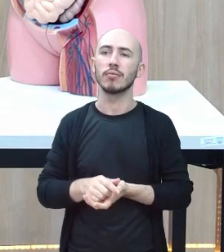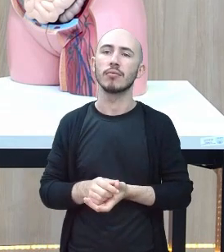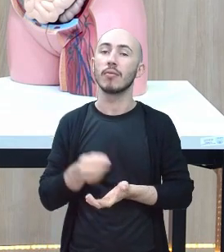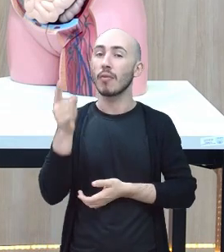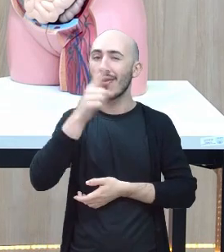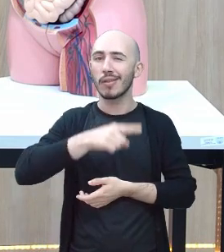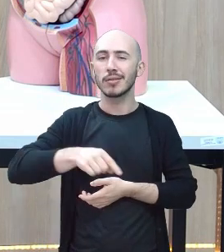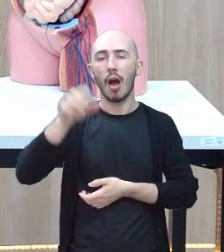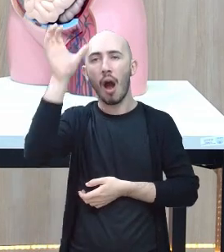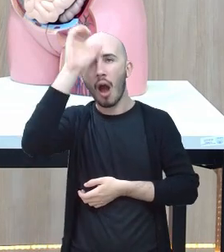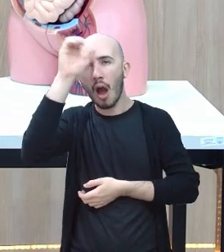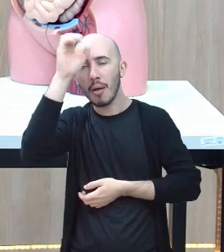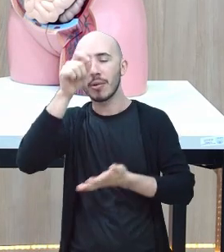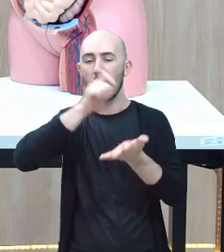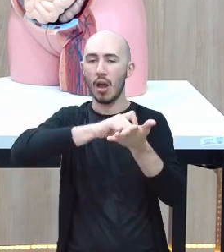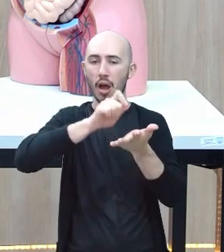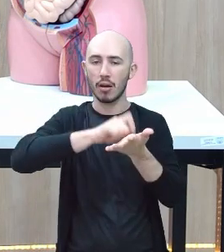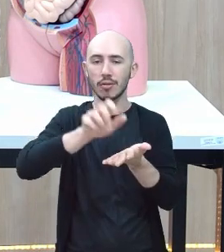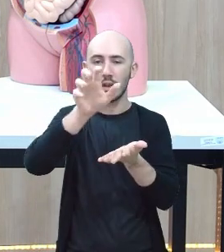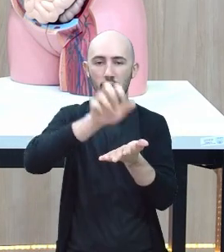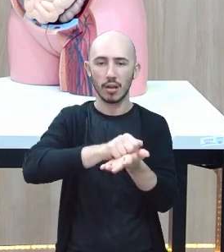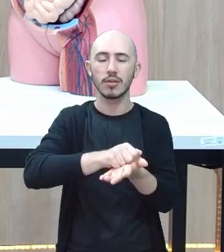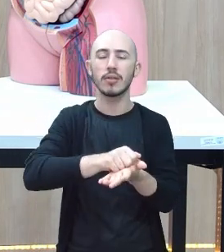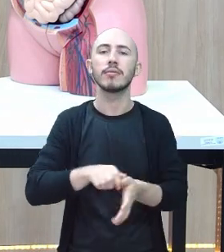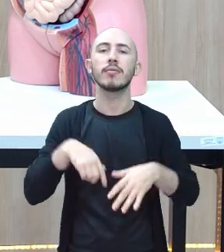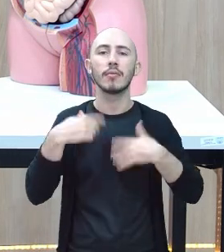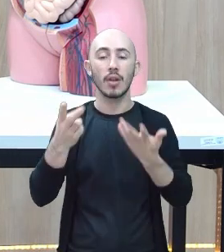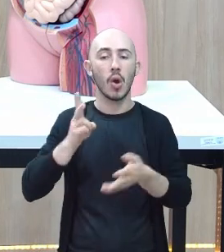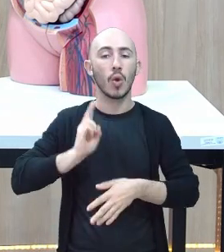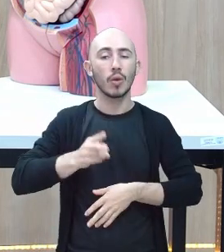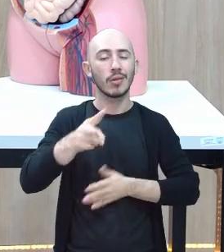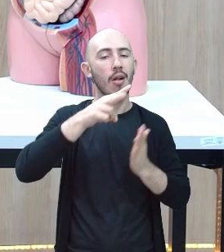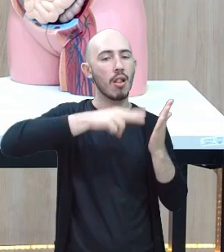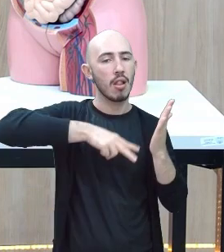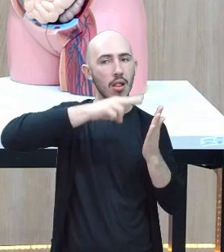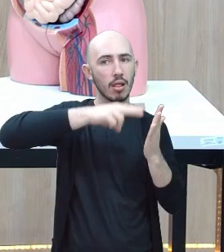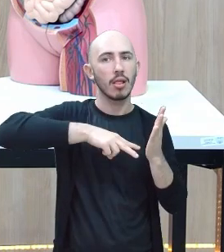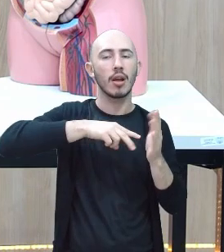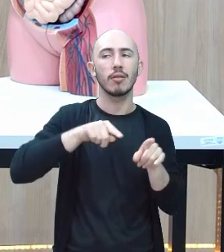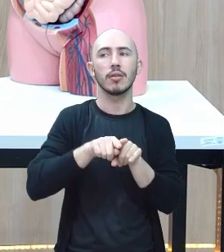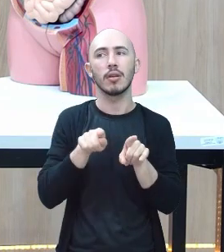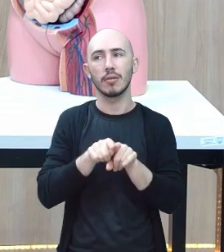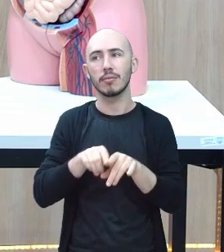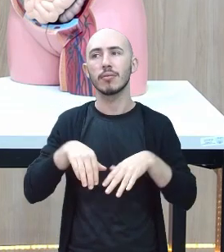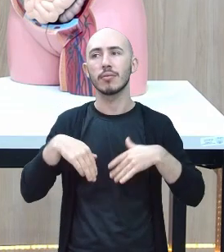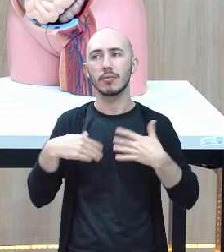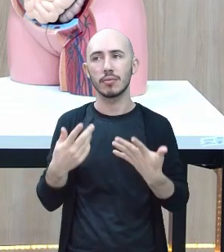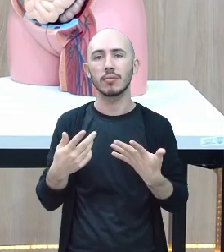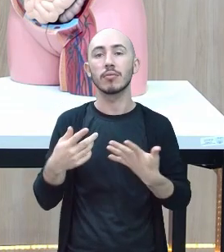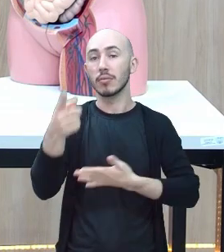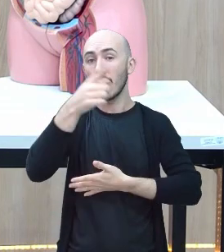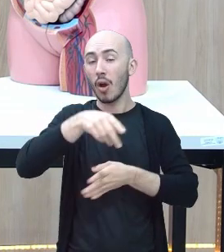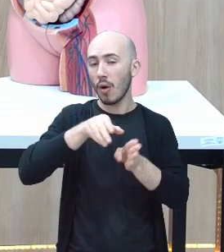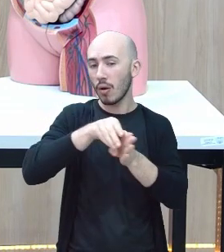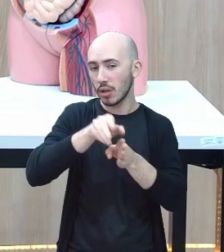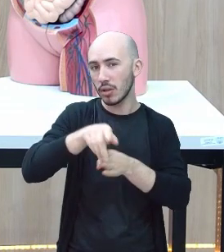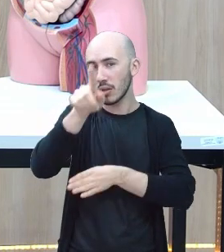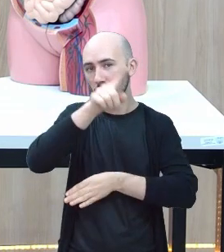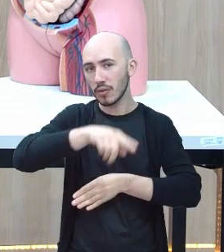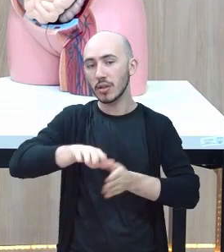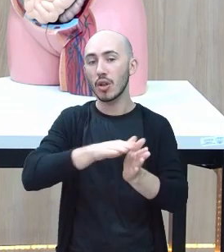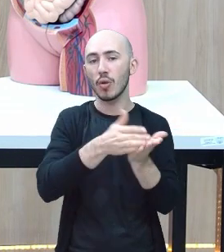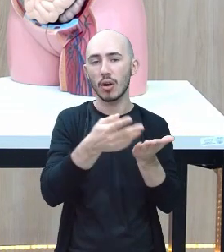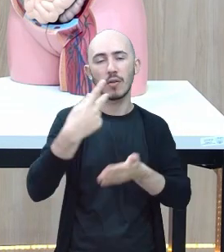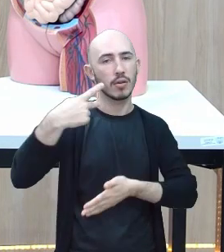vocês puderem ir anotando, tá certo? E continuem a ler, a fazer as leituras das trilhas que vocês têm aí dos livros